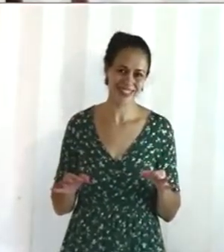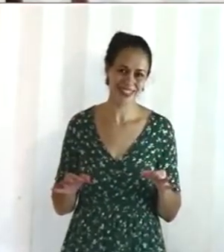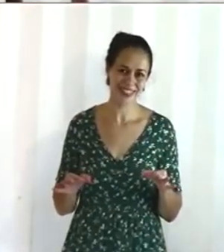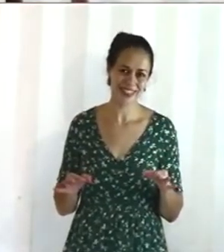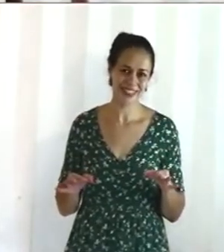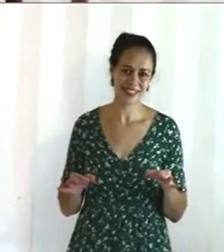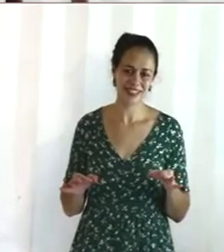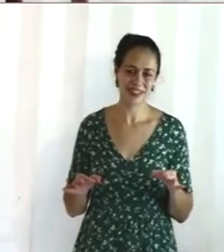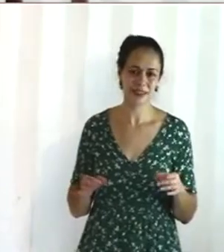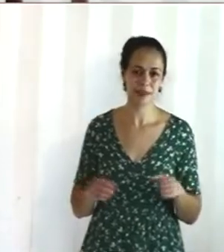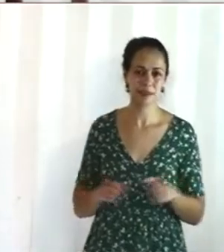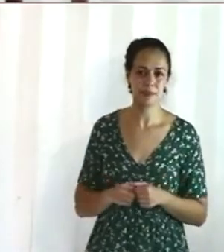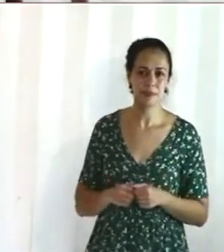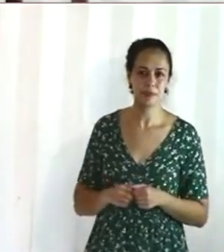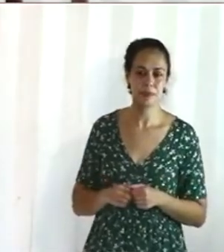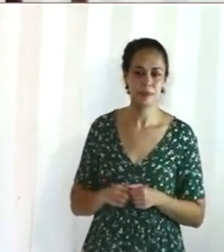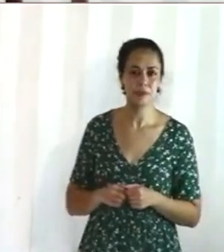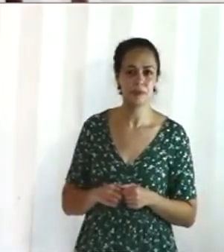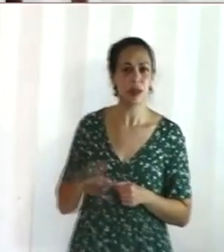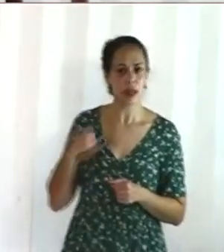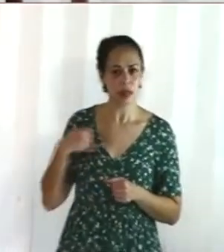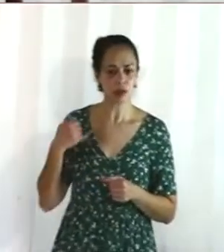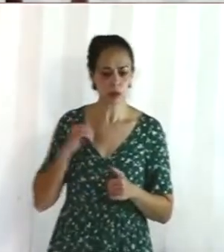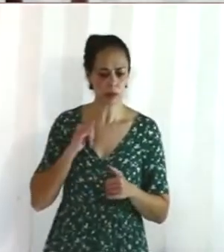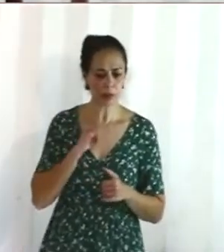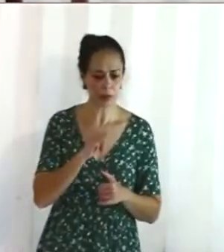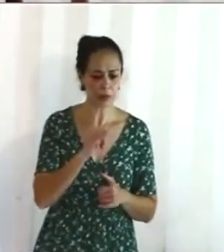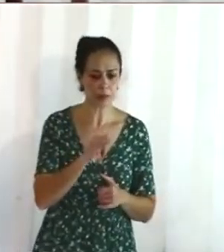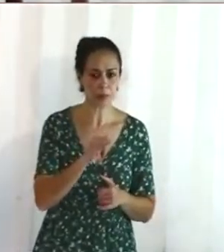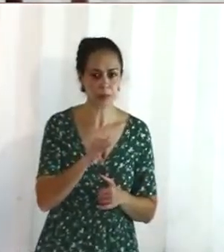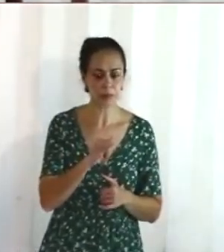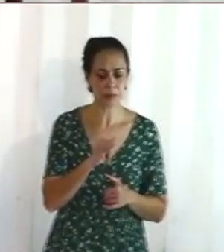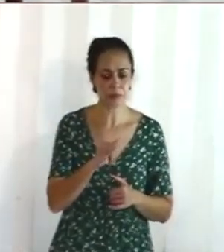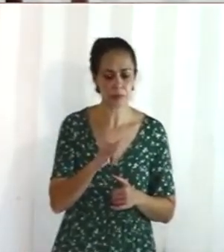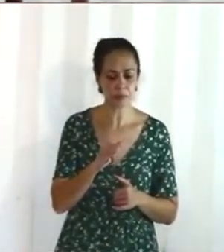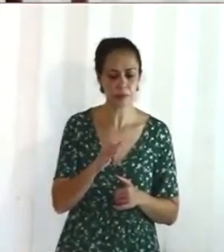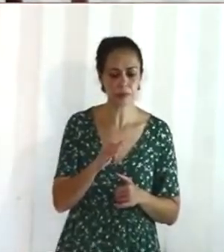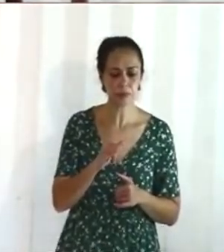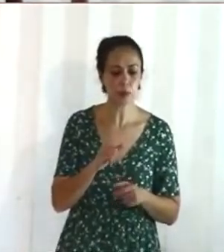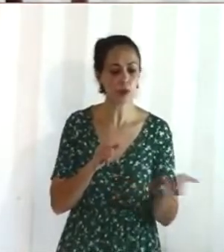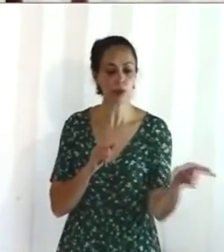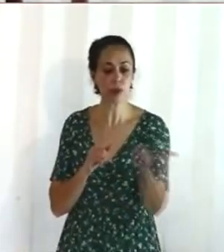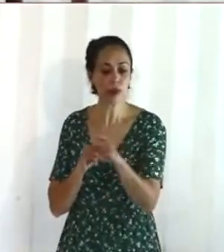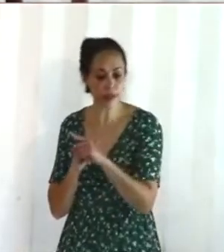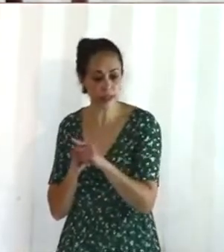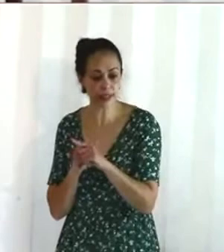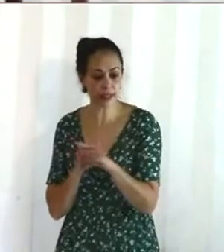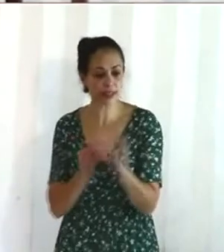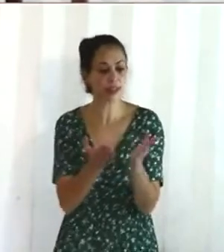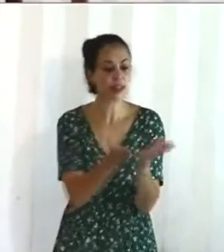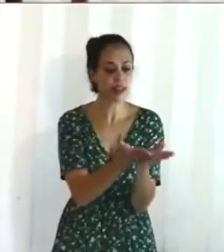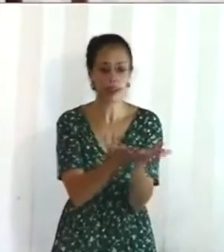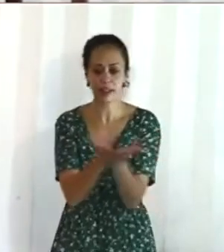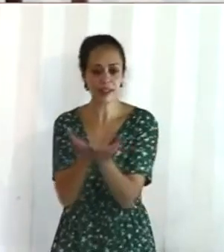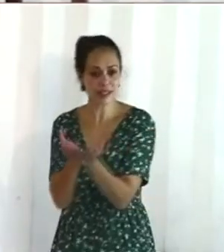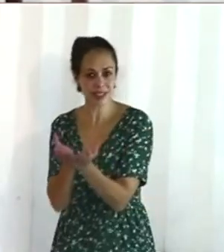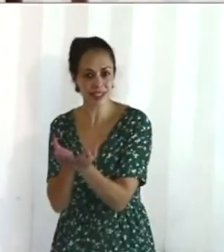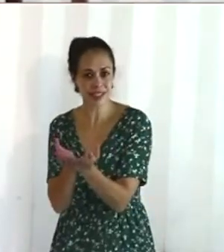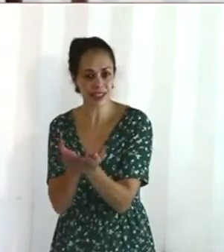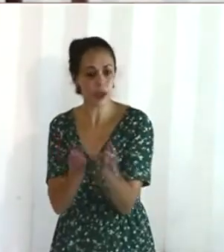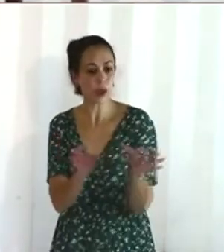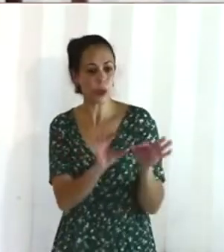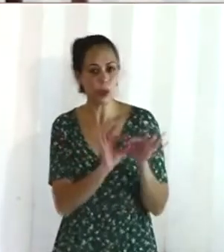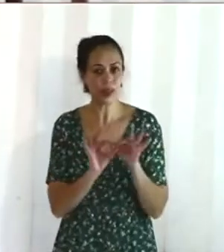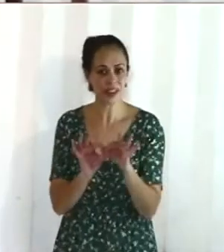completa aqui é dos crentes se unirem juntamente com ele, os demais apóstolos,